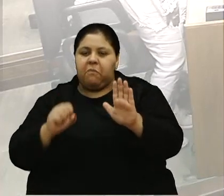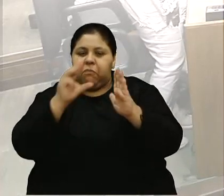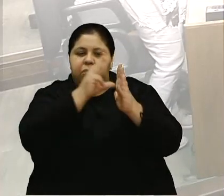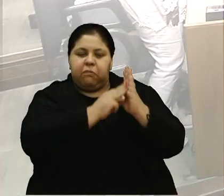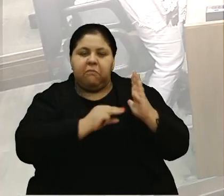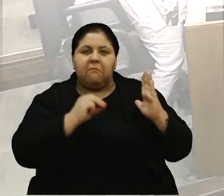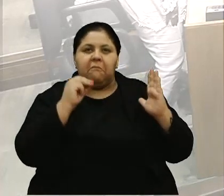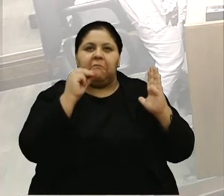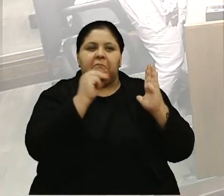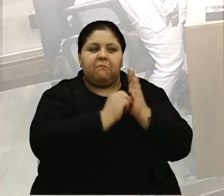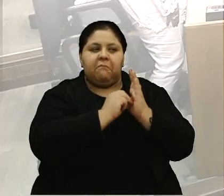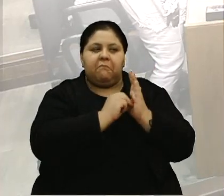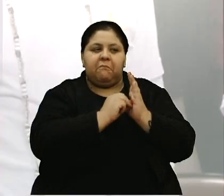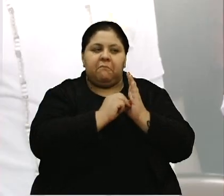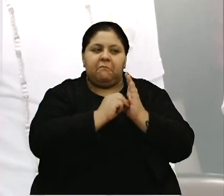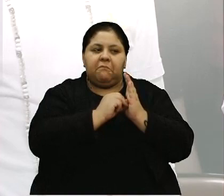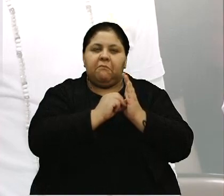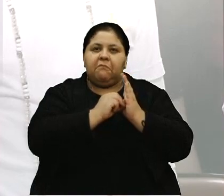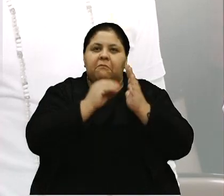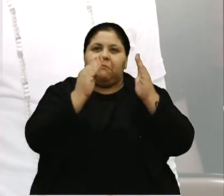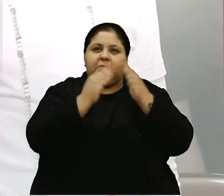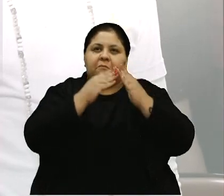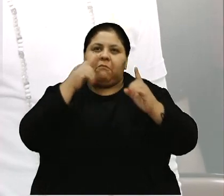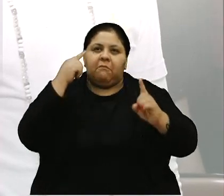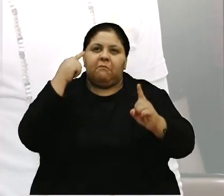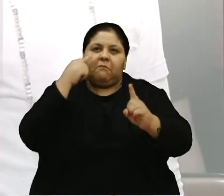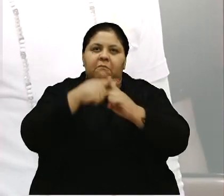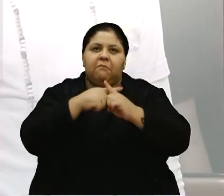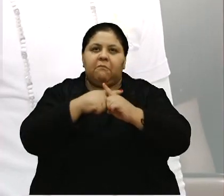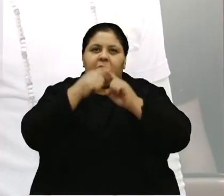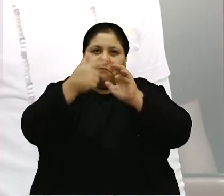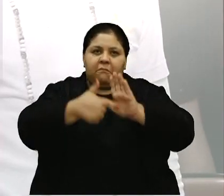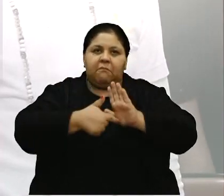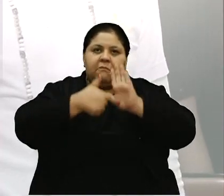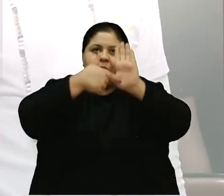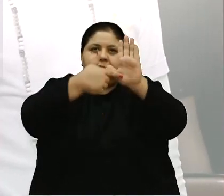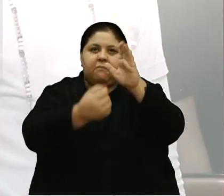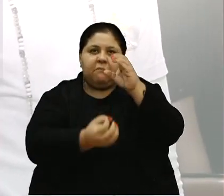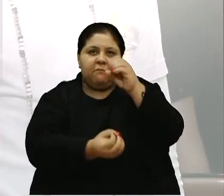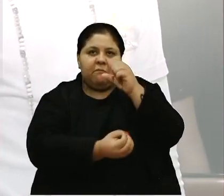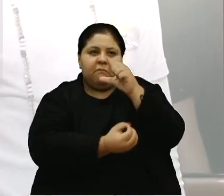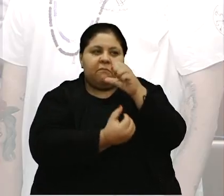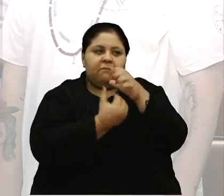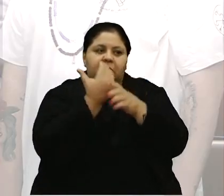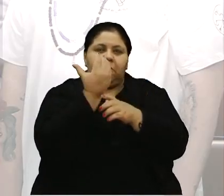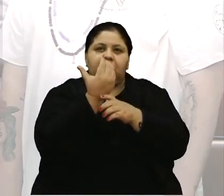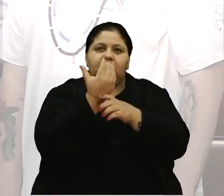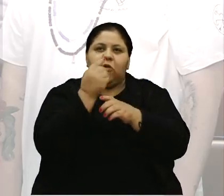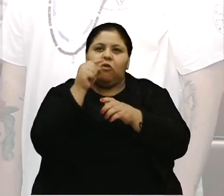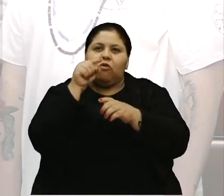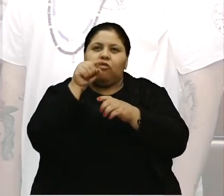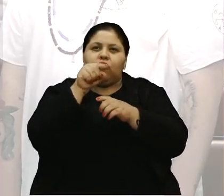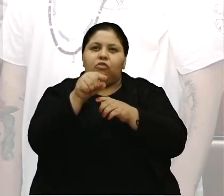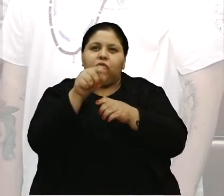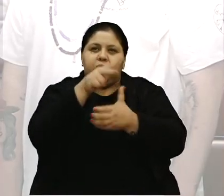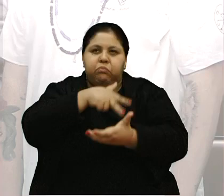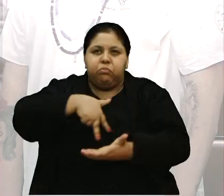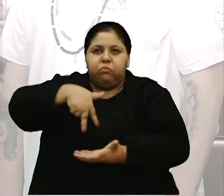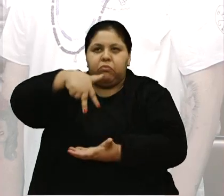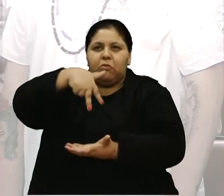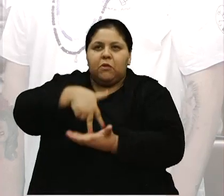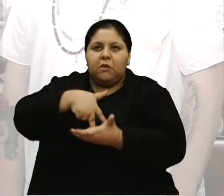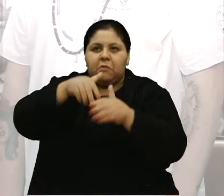exemplo, e se a igreja da raça erigirem, tu serás o altar